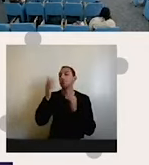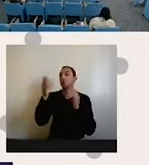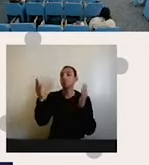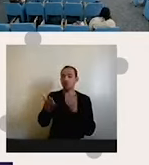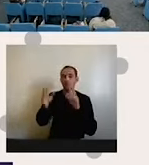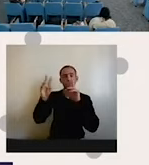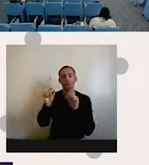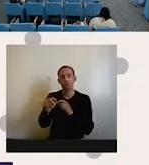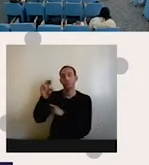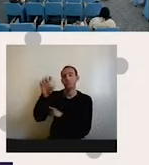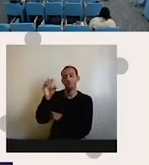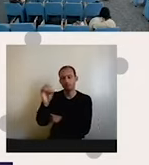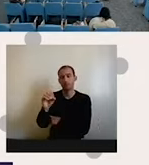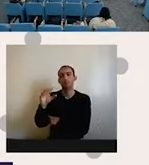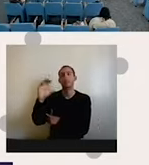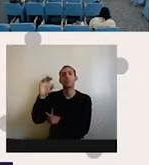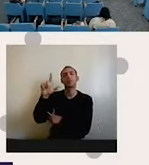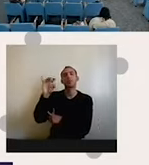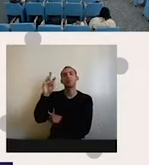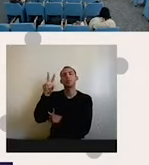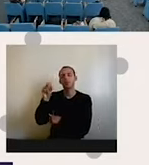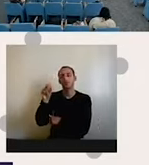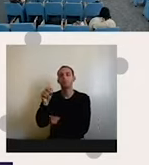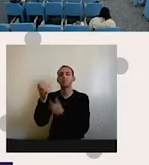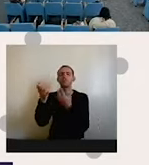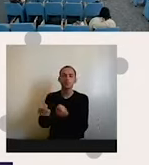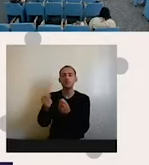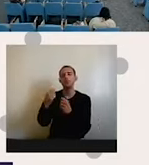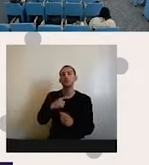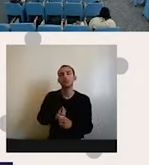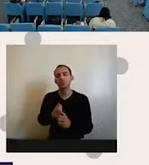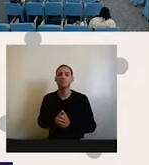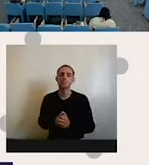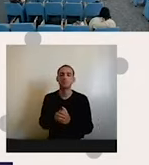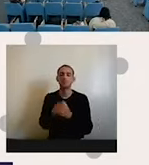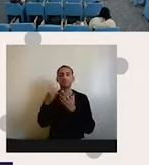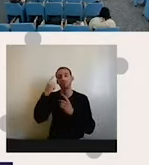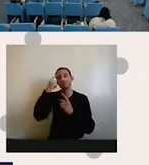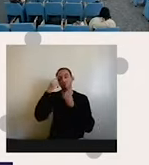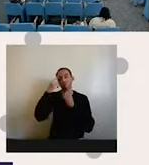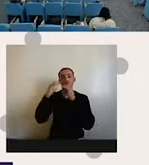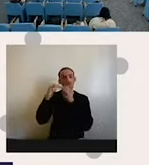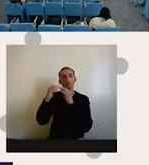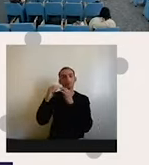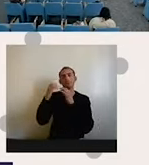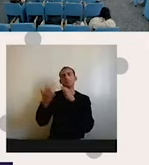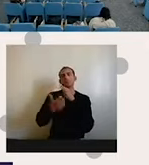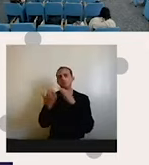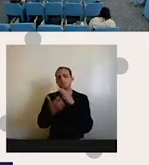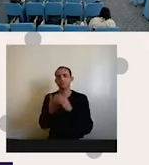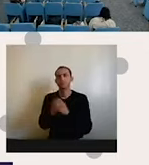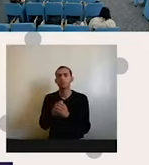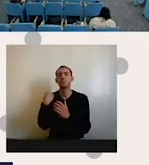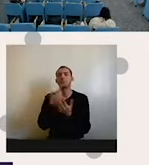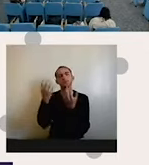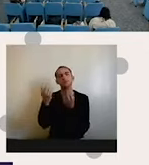adoecimento mental numa empresa ou no setor? O que nós vamos ter de dados? Deveria ser o relatório do PCMSO. O relatório